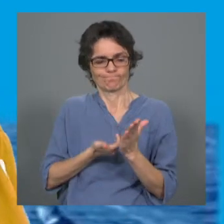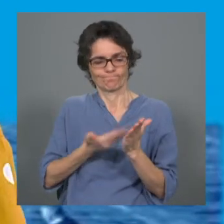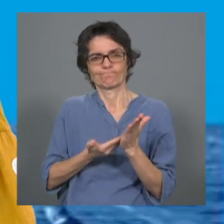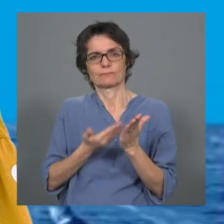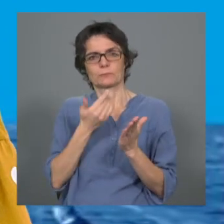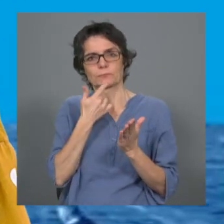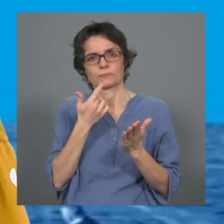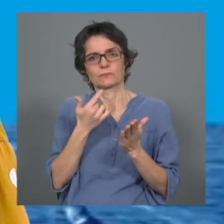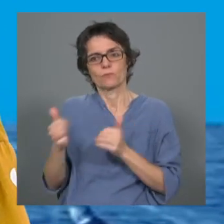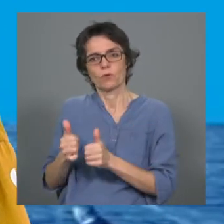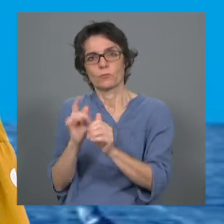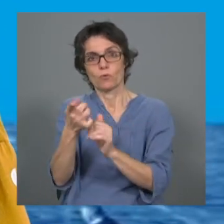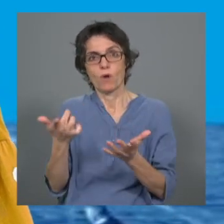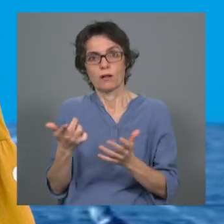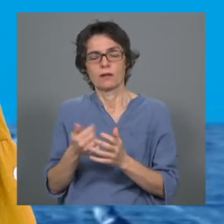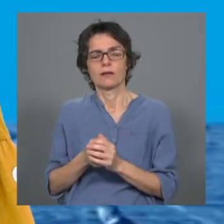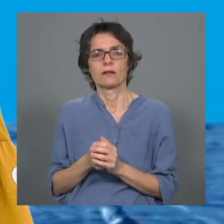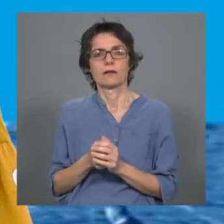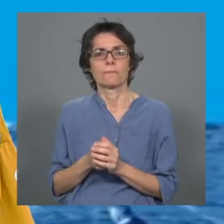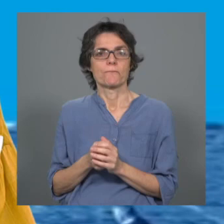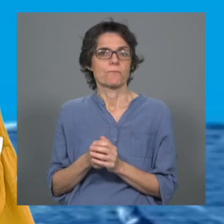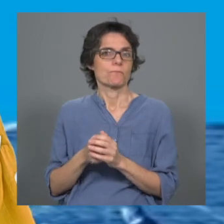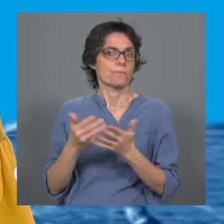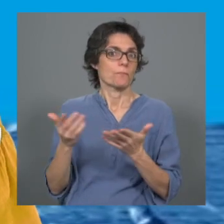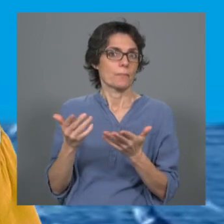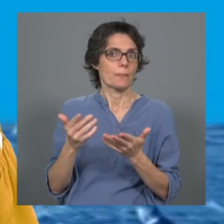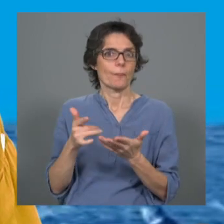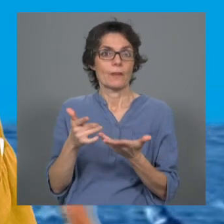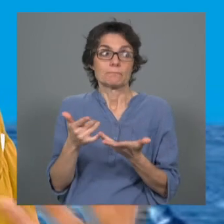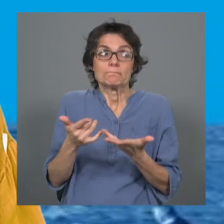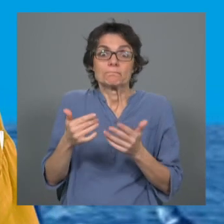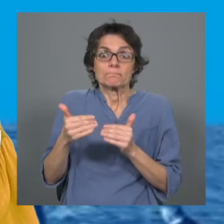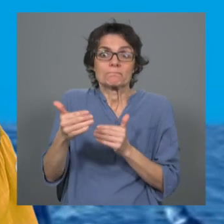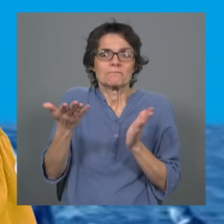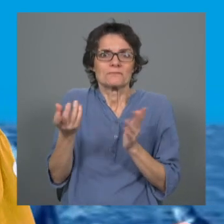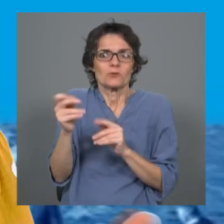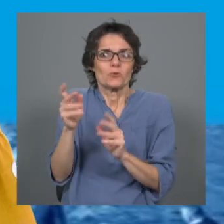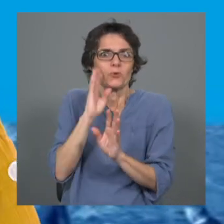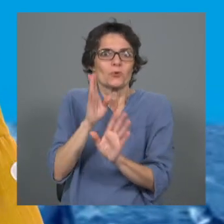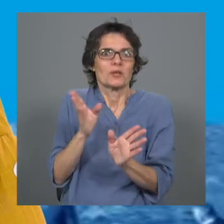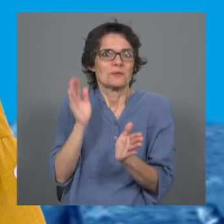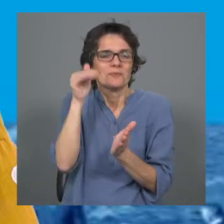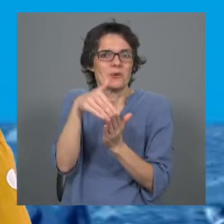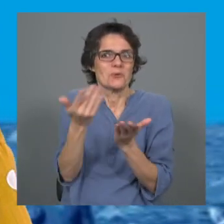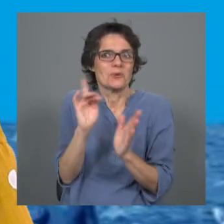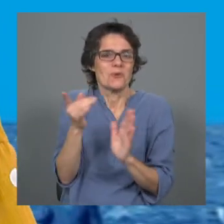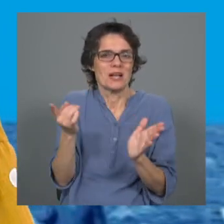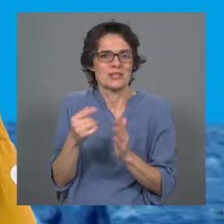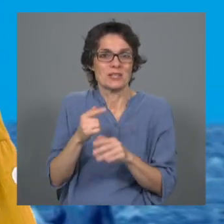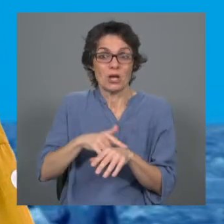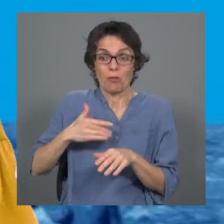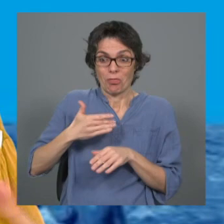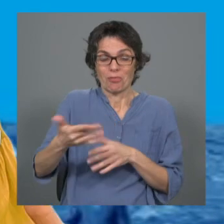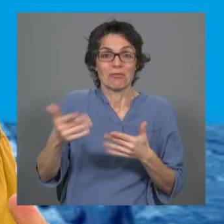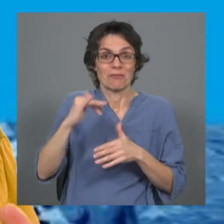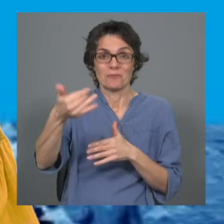seguir e portanto, veremos agora o que é o resultado final passado este tempo. Mas